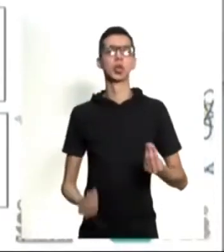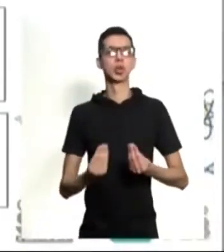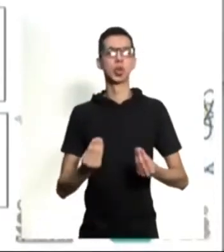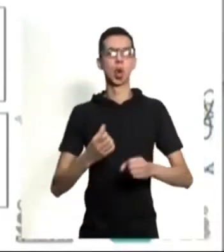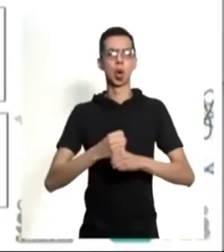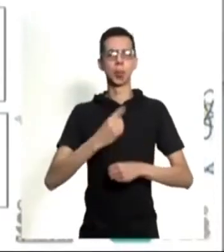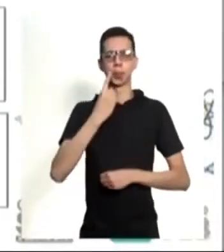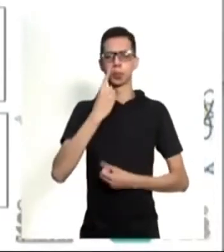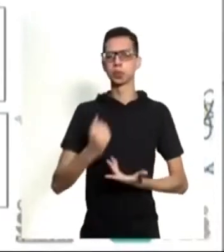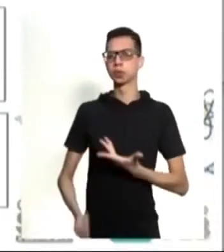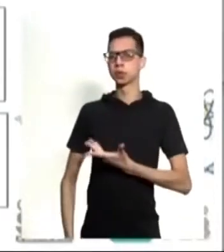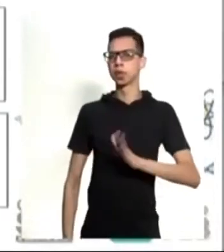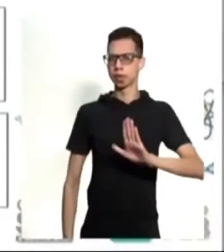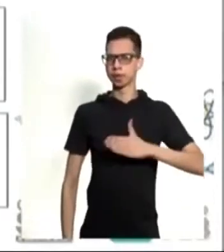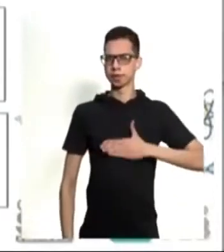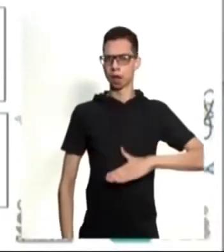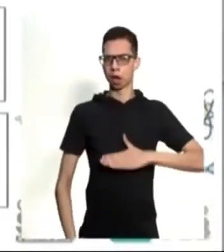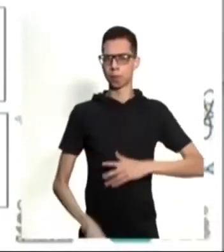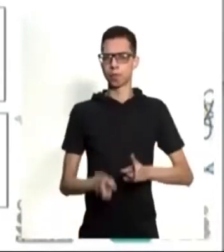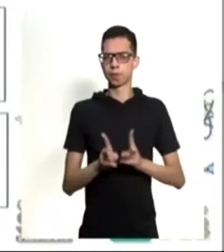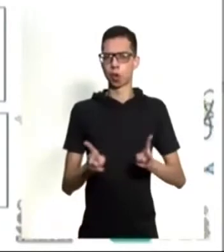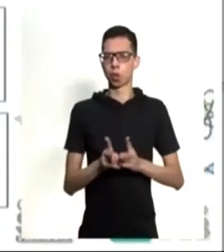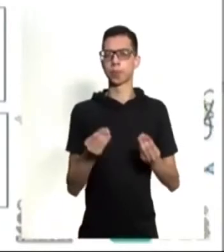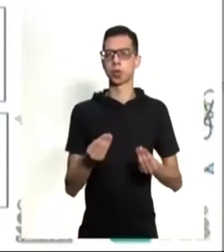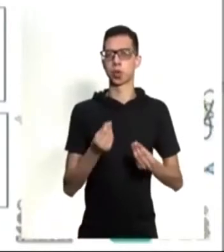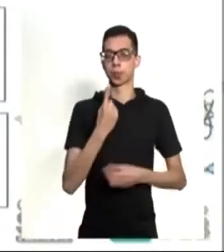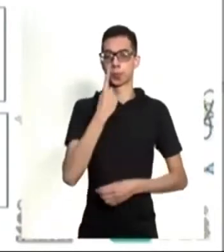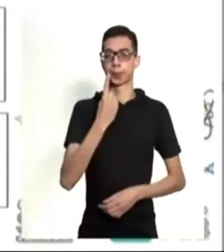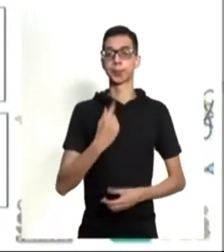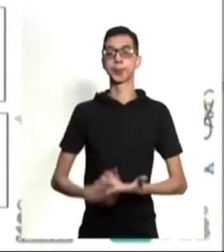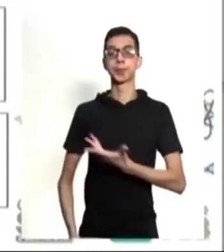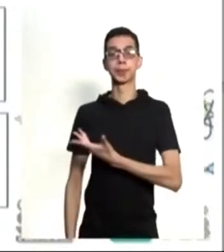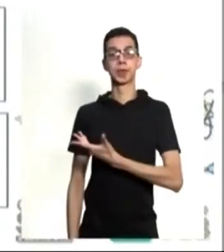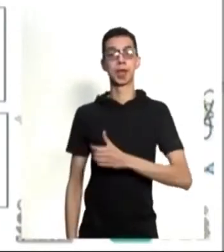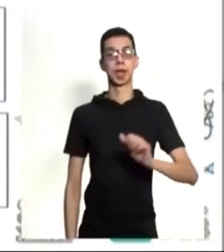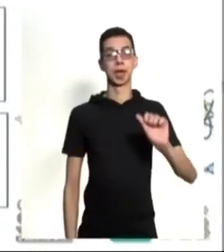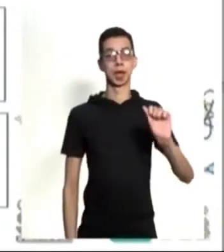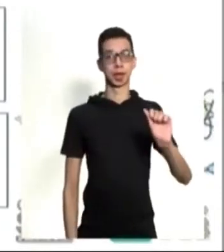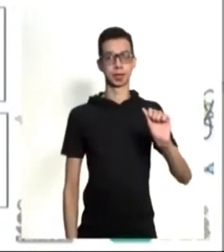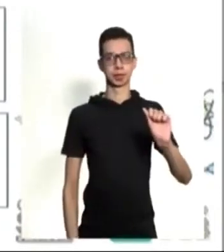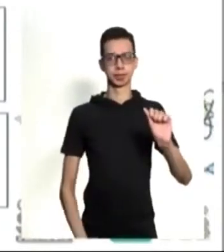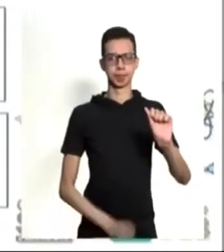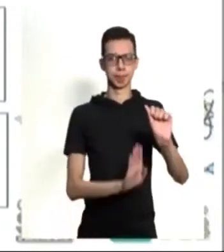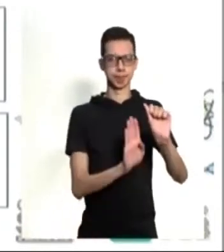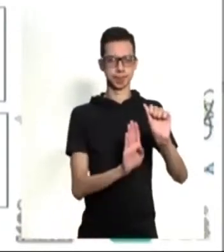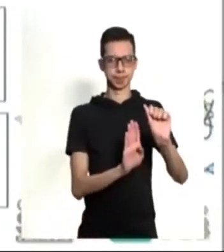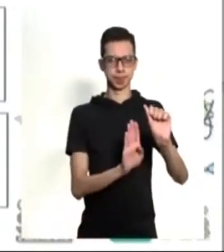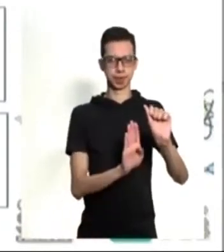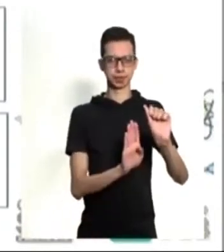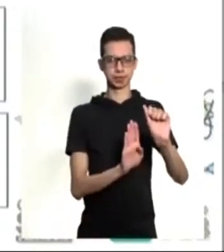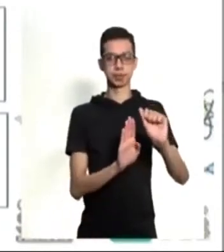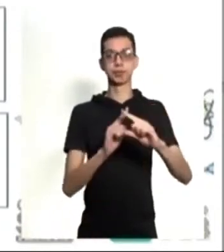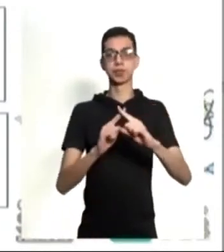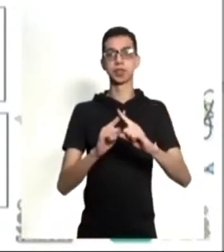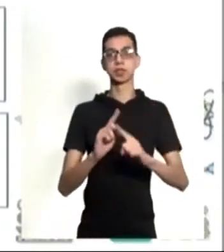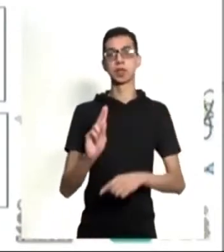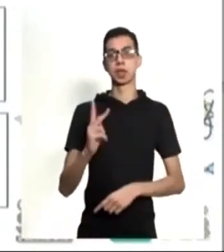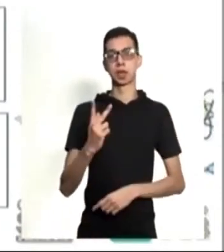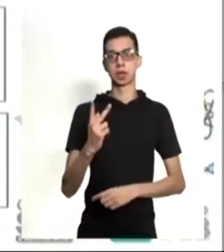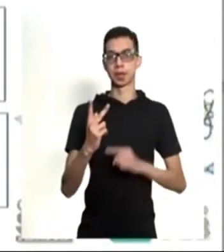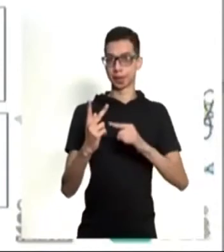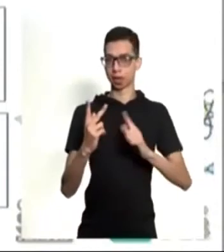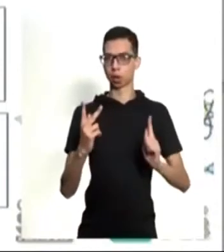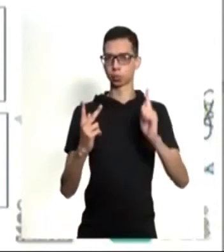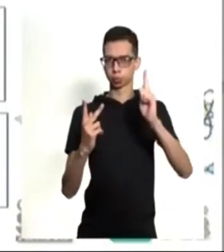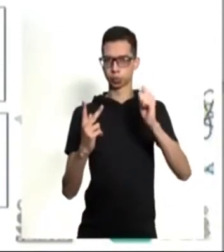devagar? Para calcular o volume, eu vou fazer assim, ó, área da base vezes a altura. Olha para mim. Para calcular o volume, eu vou fazer assim, área da base